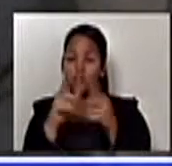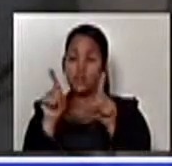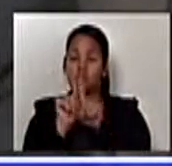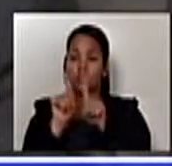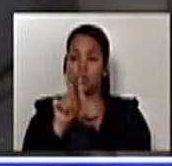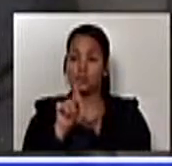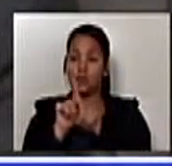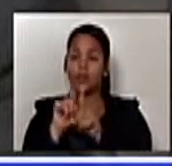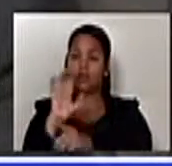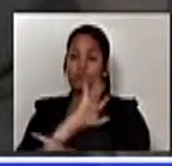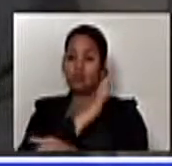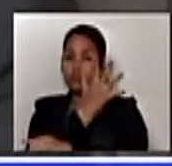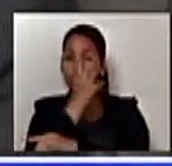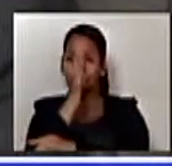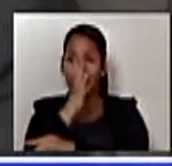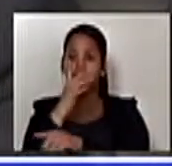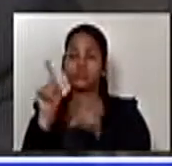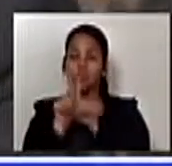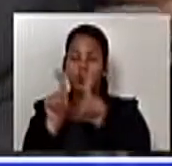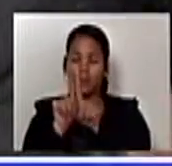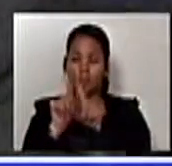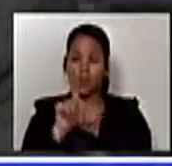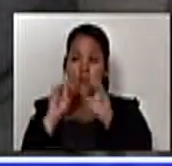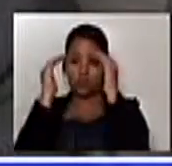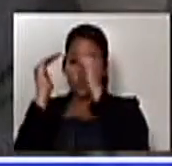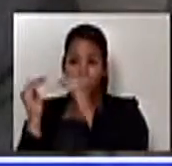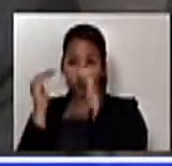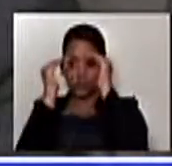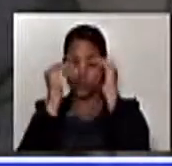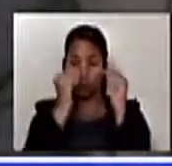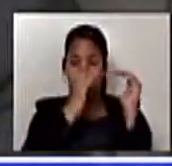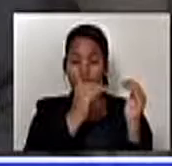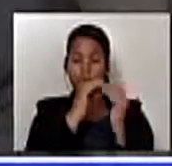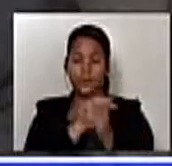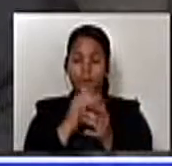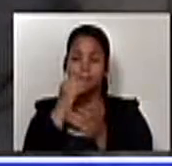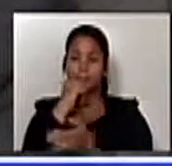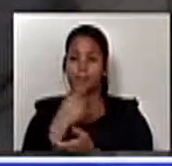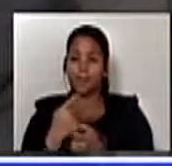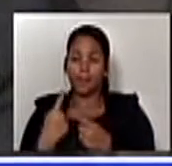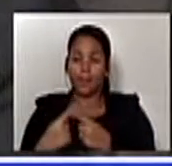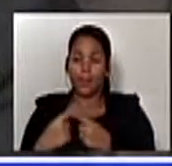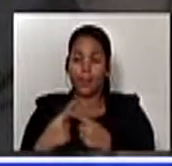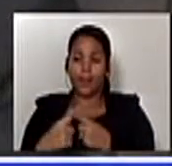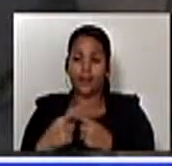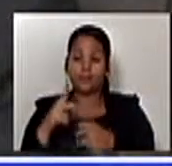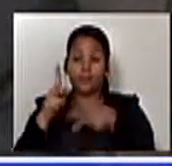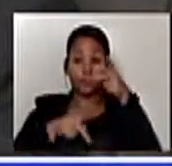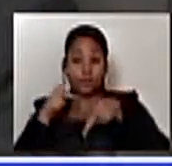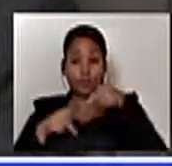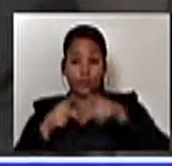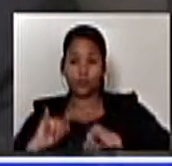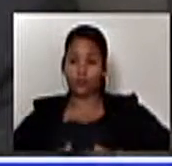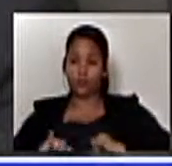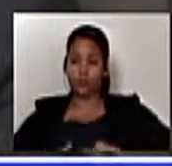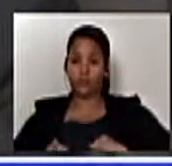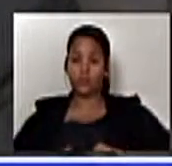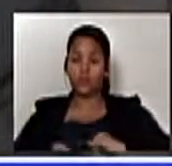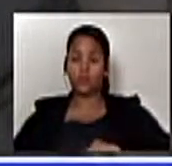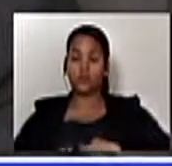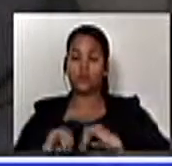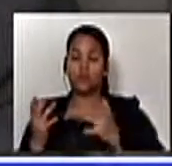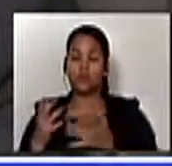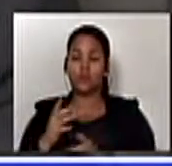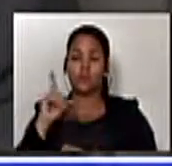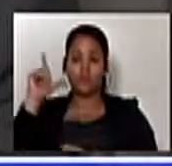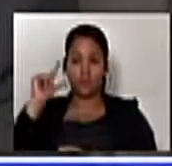tentar diminuir o sofrimento da população e tentar fazer com que esses órgãos e os poderes eles possam prestar um serviço de